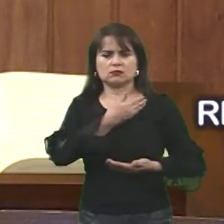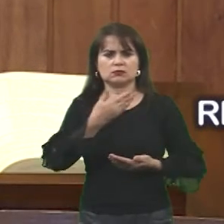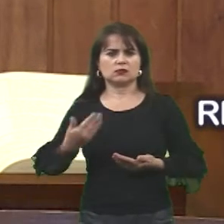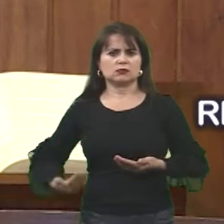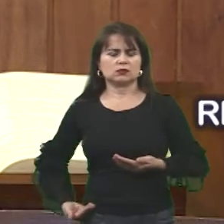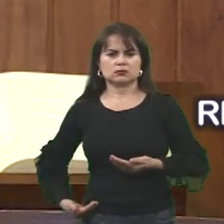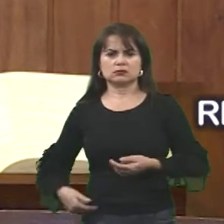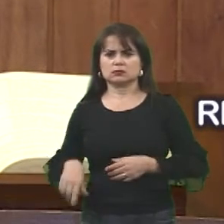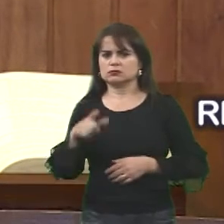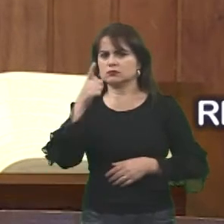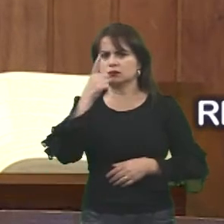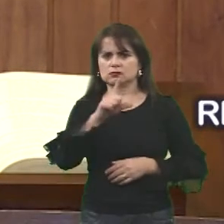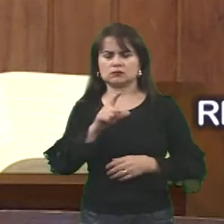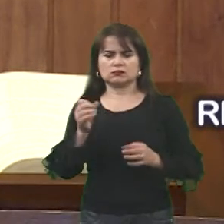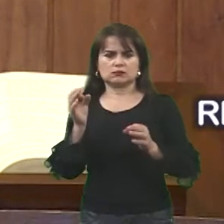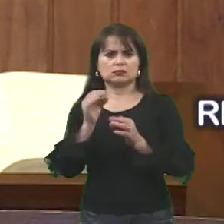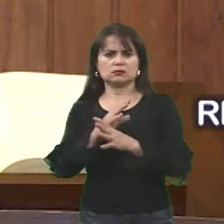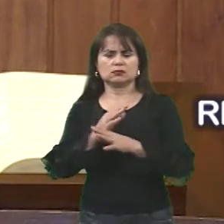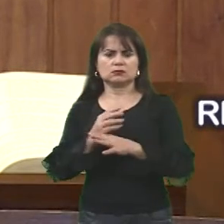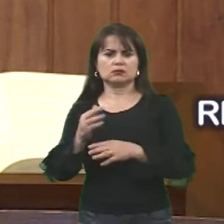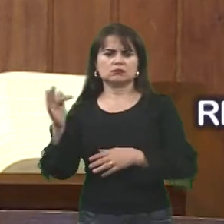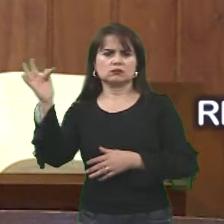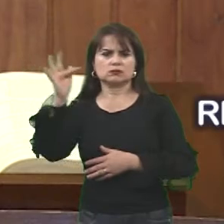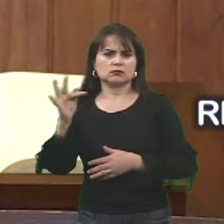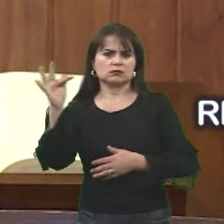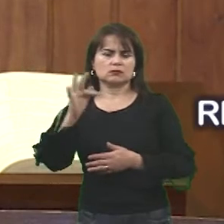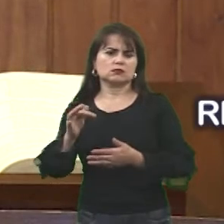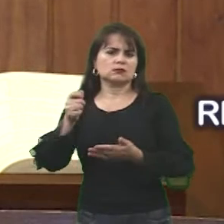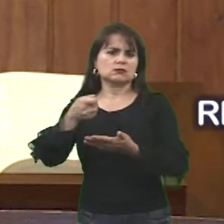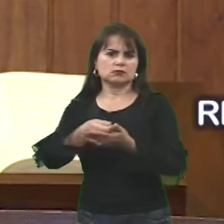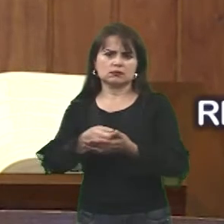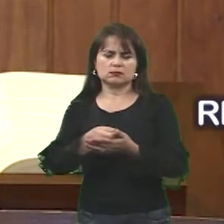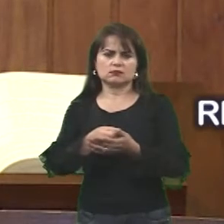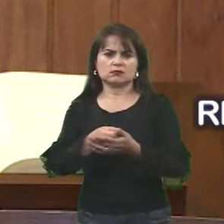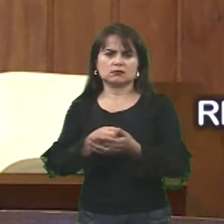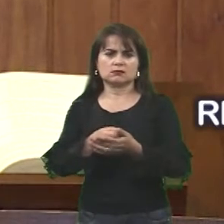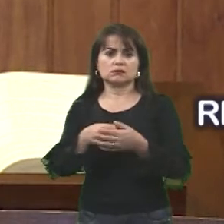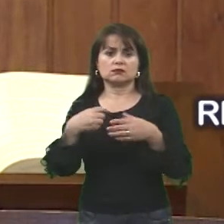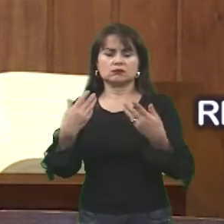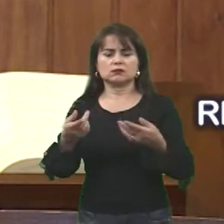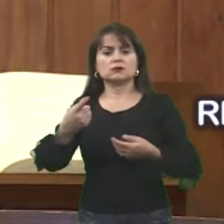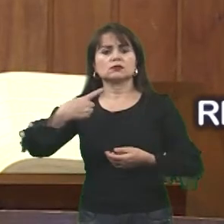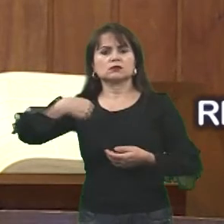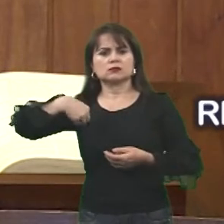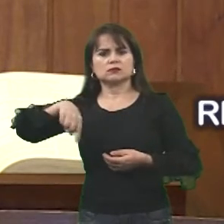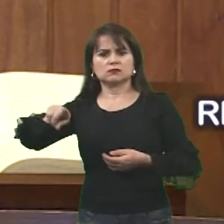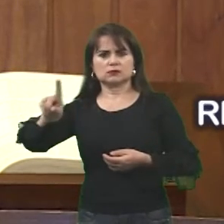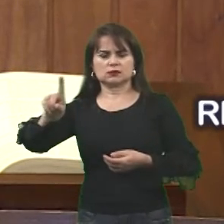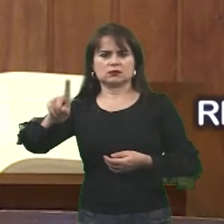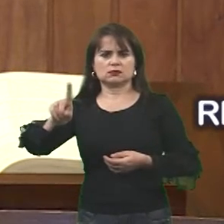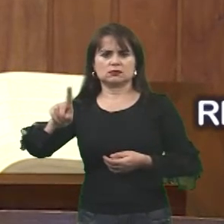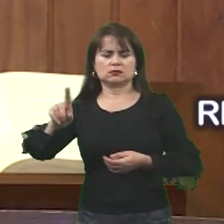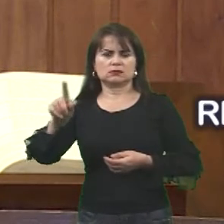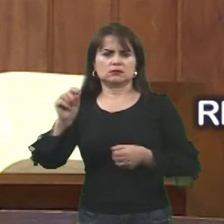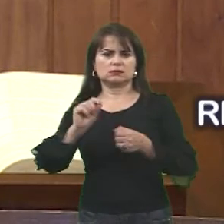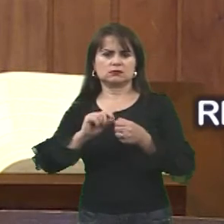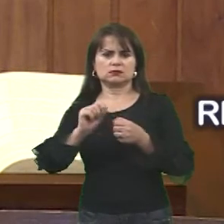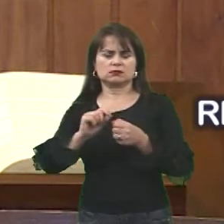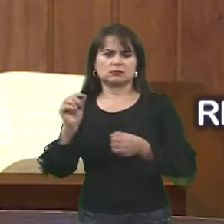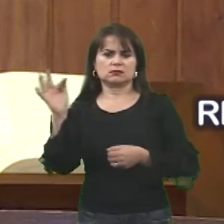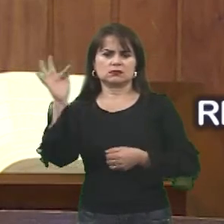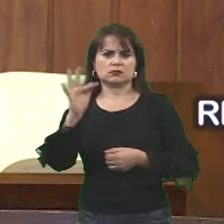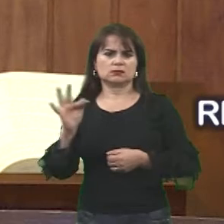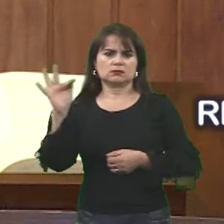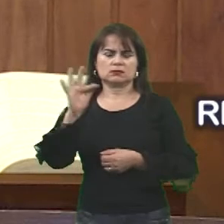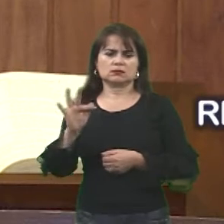faculdades caríssimas que existem por aí, então acabam partindo para dar condição para sua condição